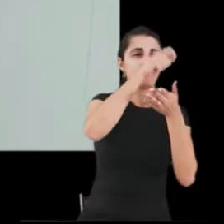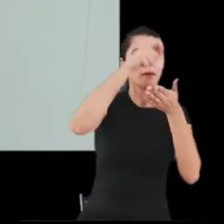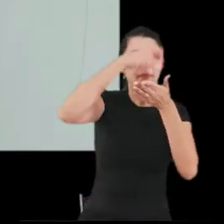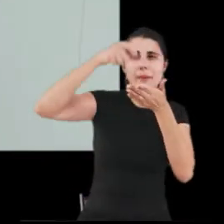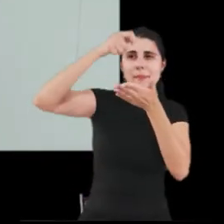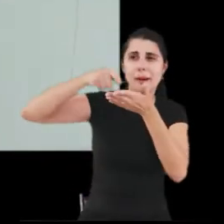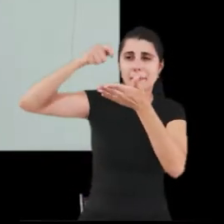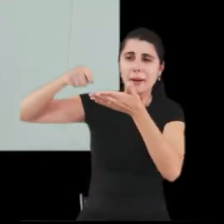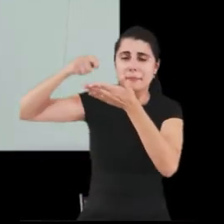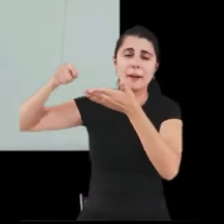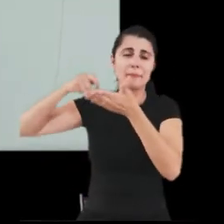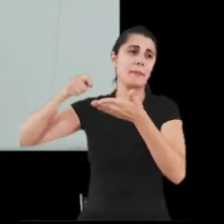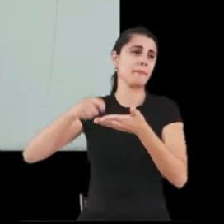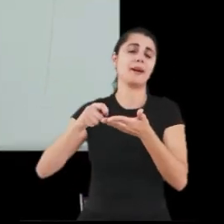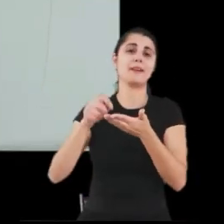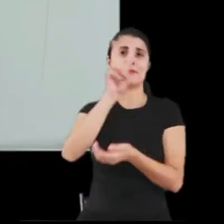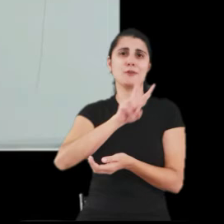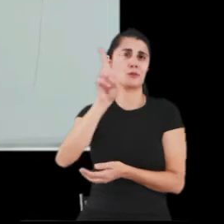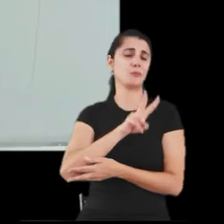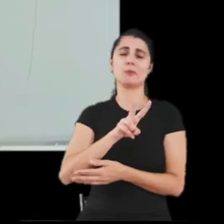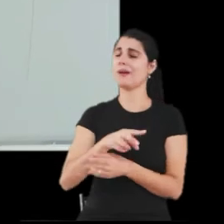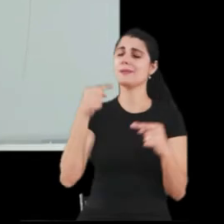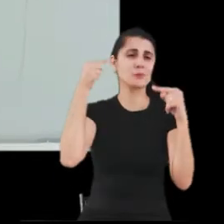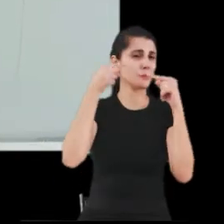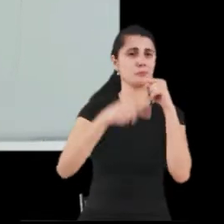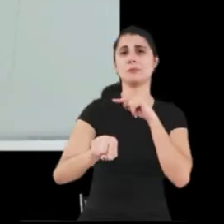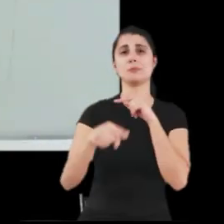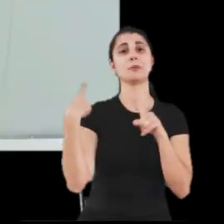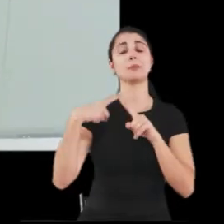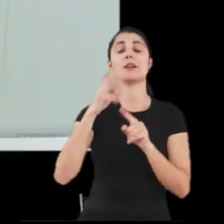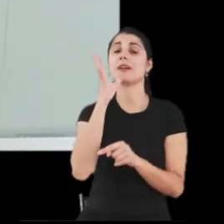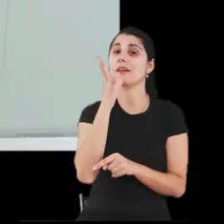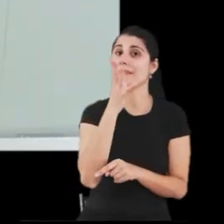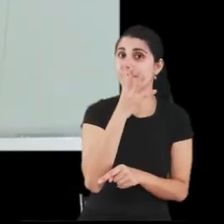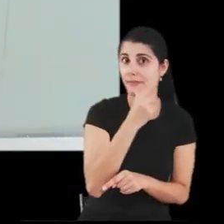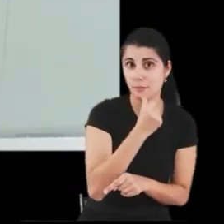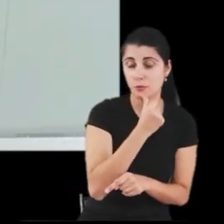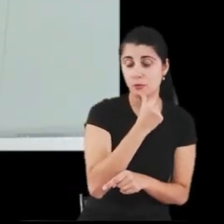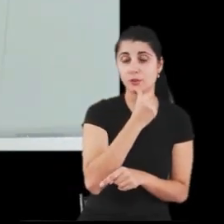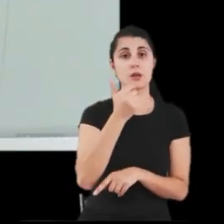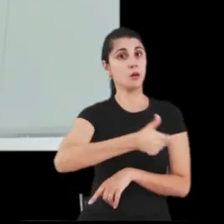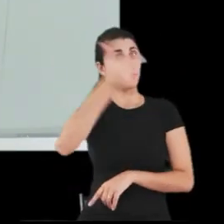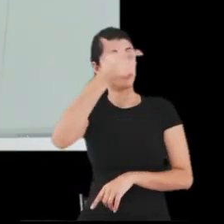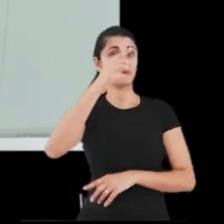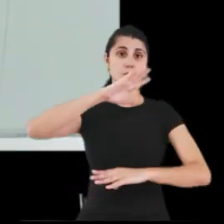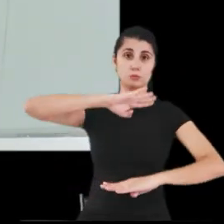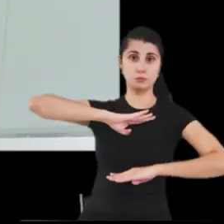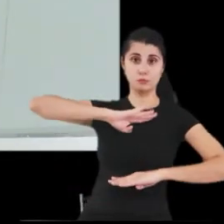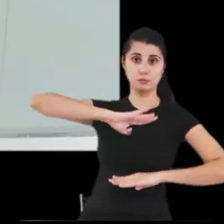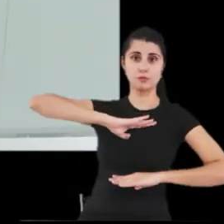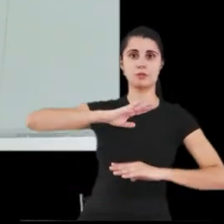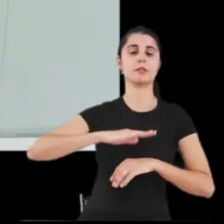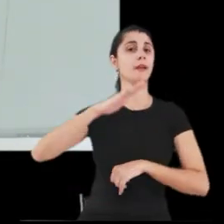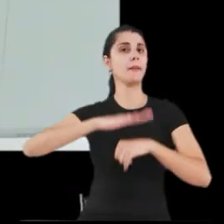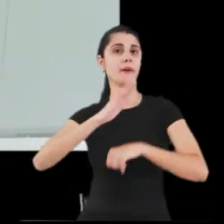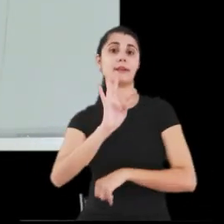demandaria muito tempo. E vestibular, uma coisa que eu não tenho, é tempo sobrando. A segunda forma é bastante interessante também. Ela